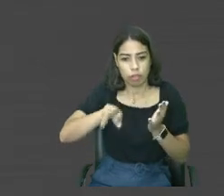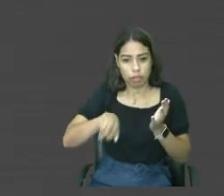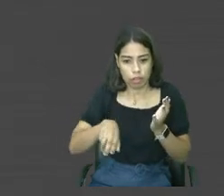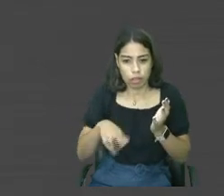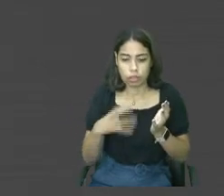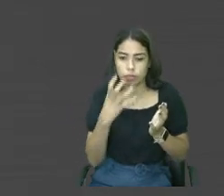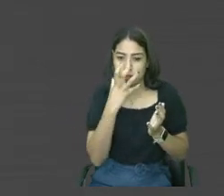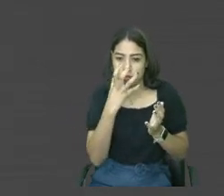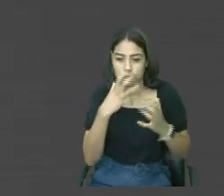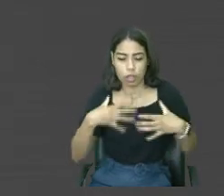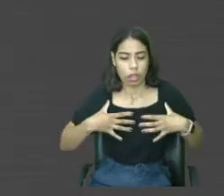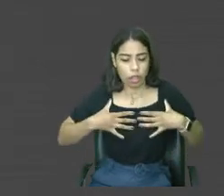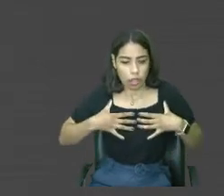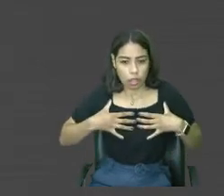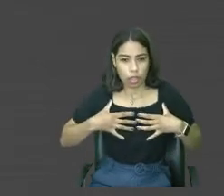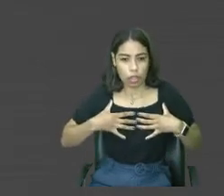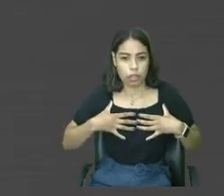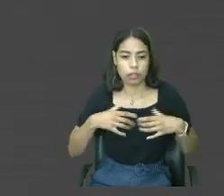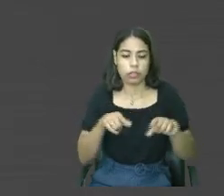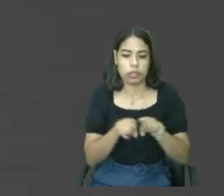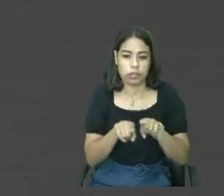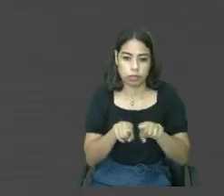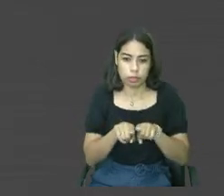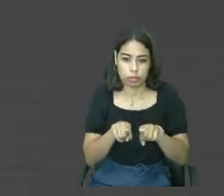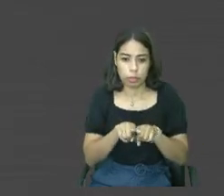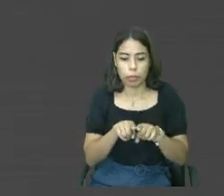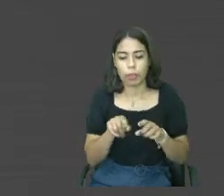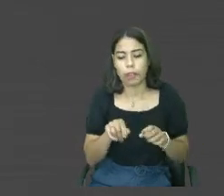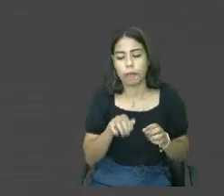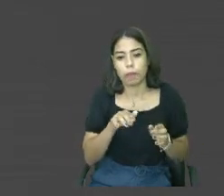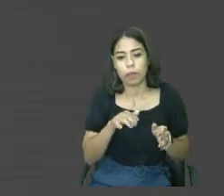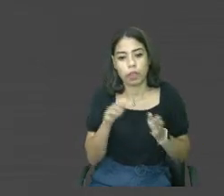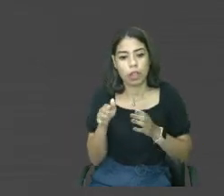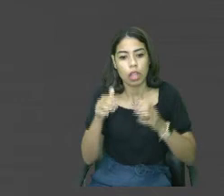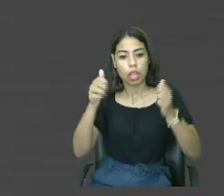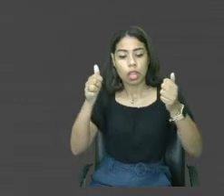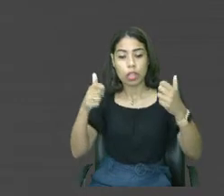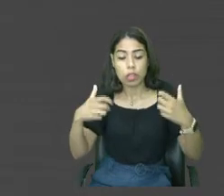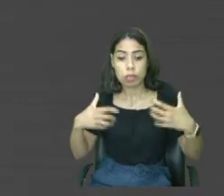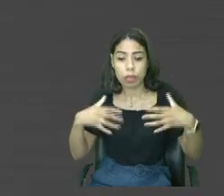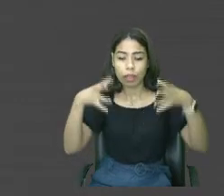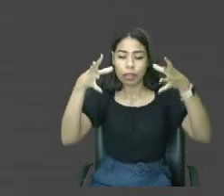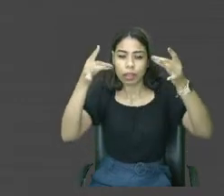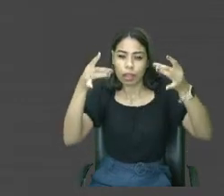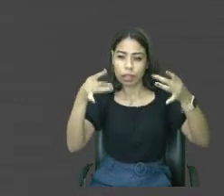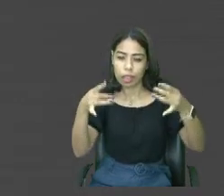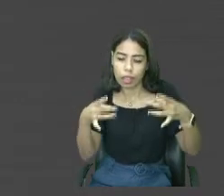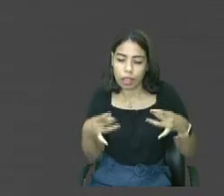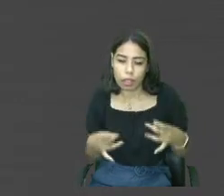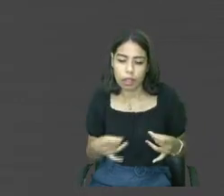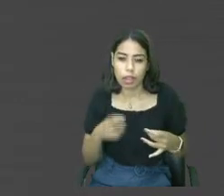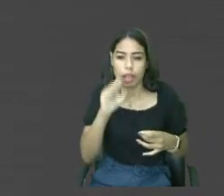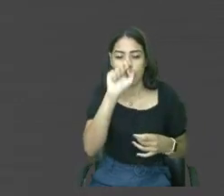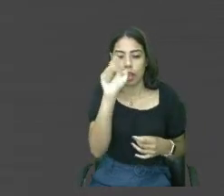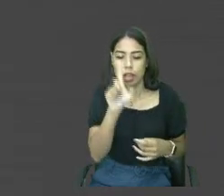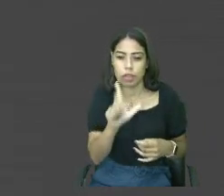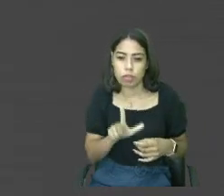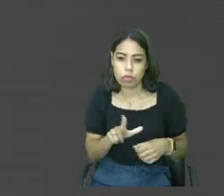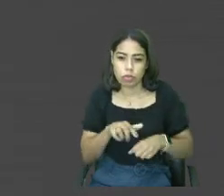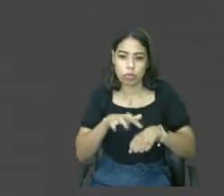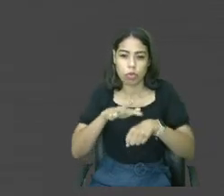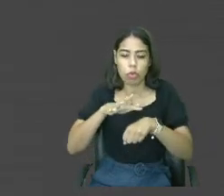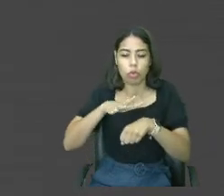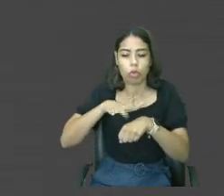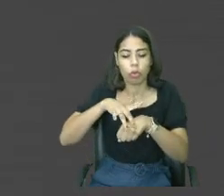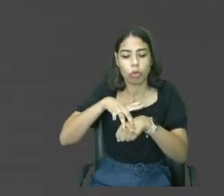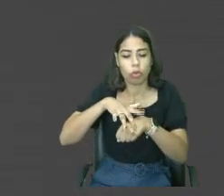No quadro ao lado, a gente vê a distribuição exatamente por essas causas, né? A gente vê o azul, são as doenças do aparelho circulatório,